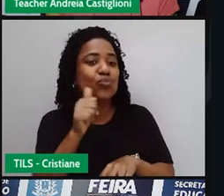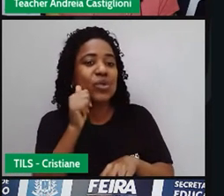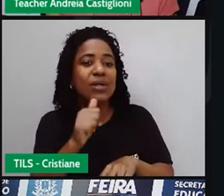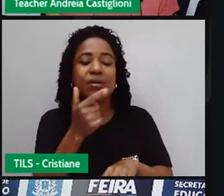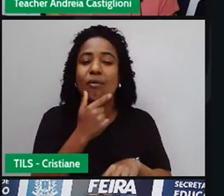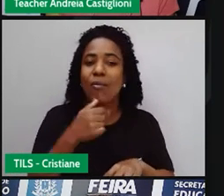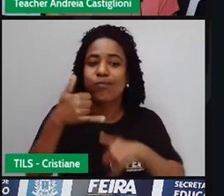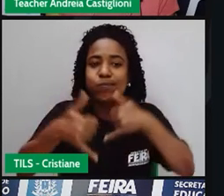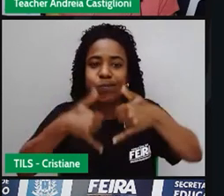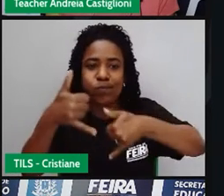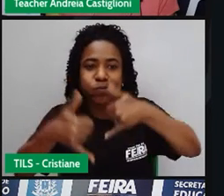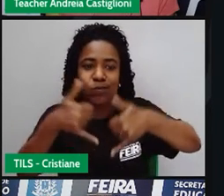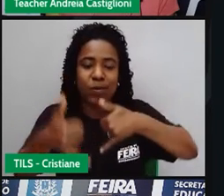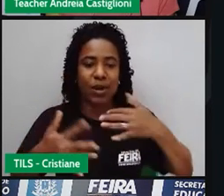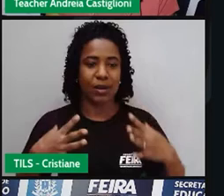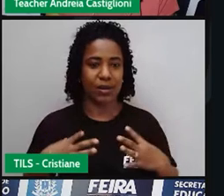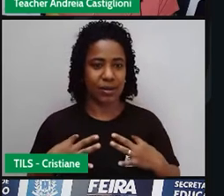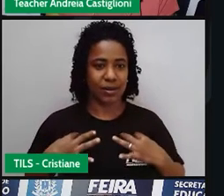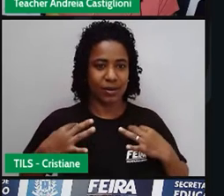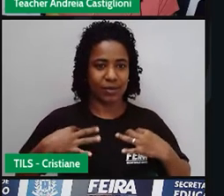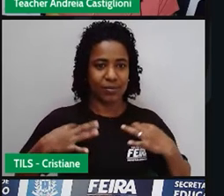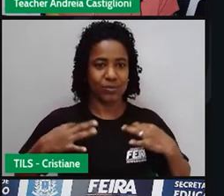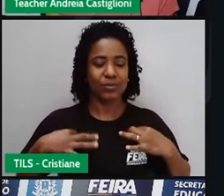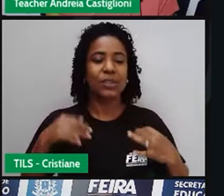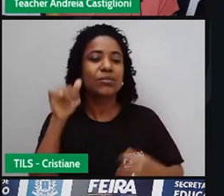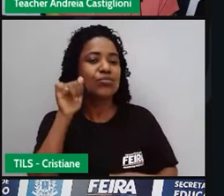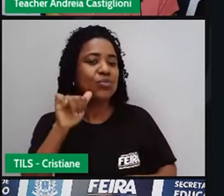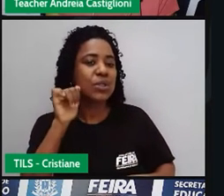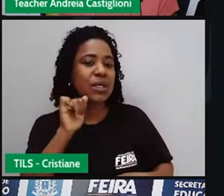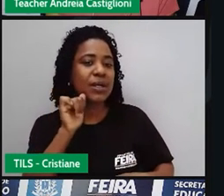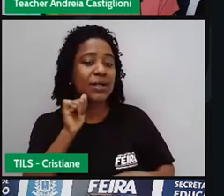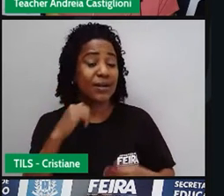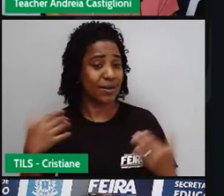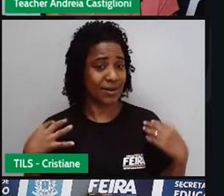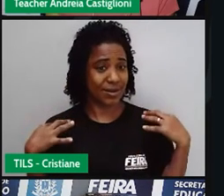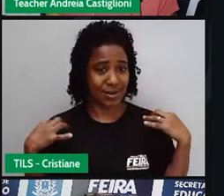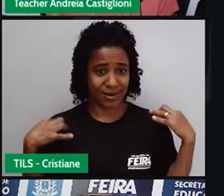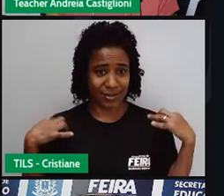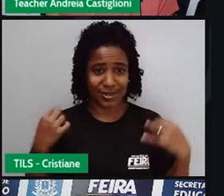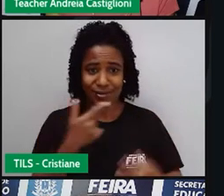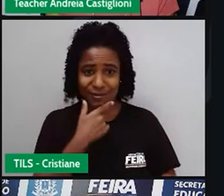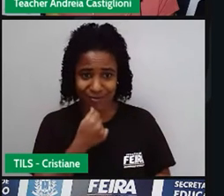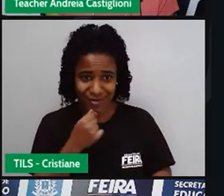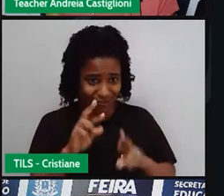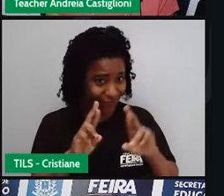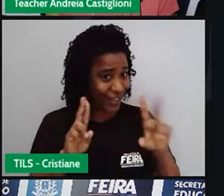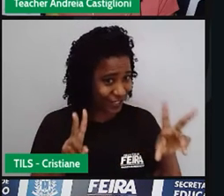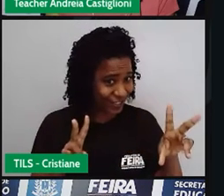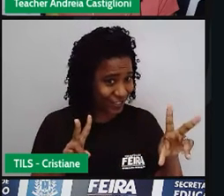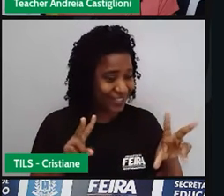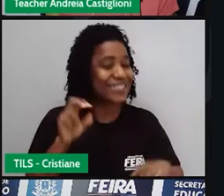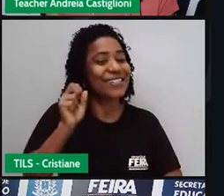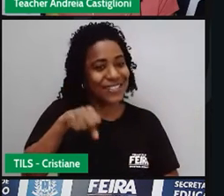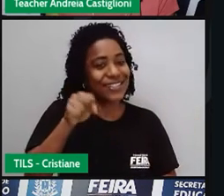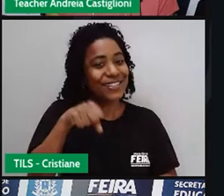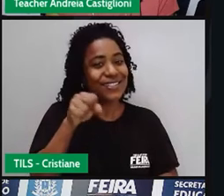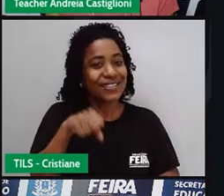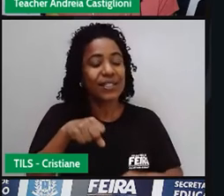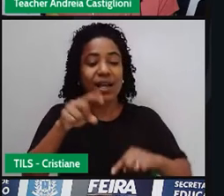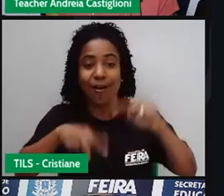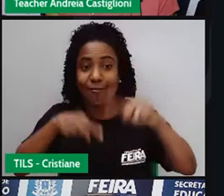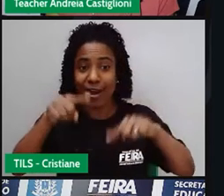femininas blusas mais femininas e camisas masculinas existem diferenças Sim há também uma